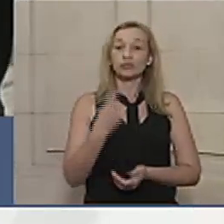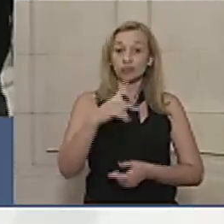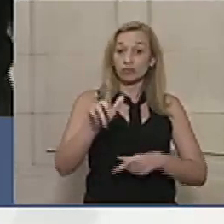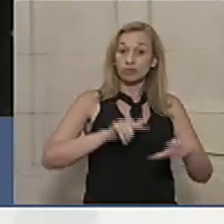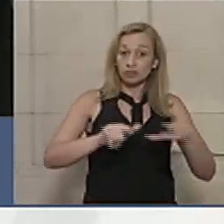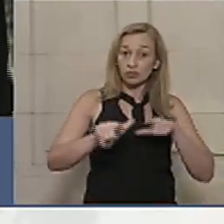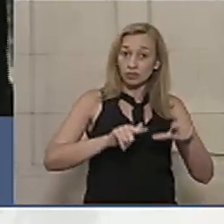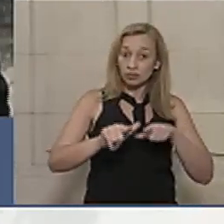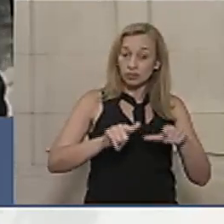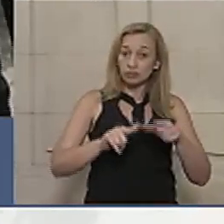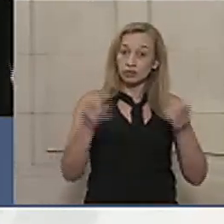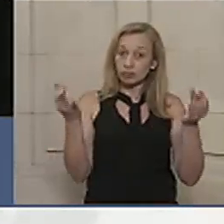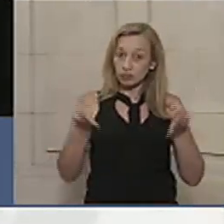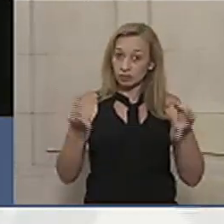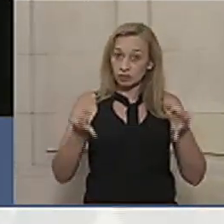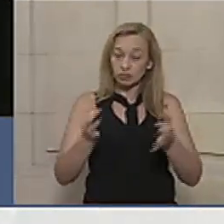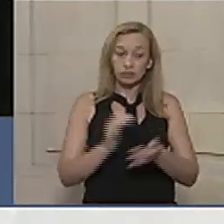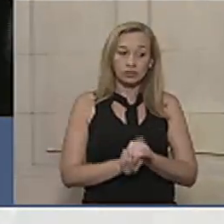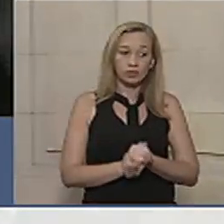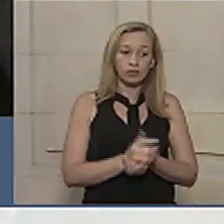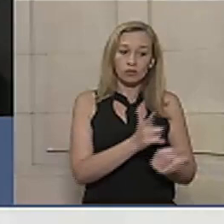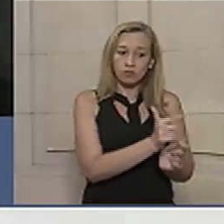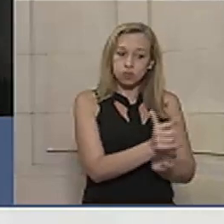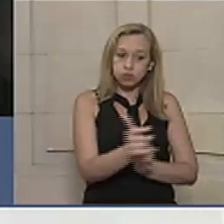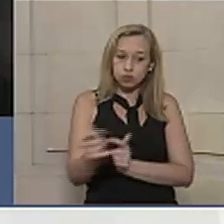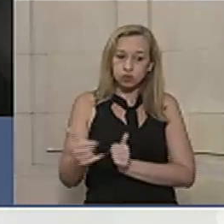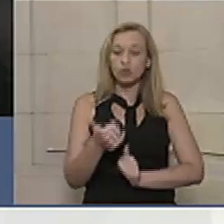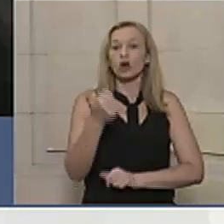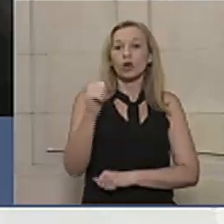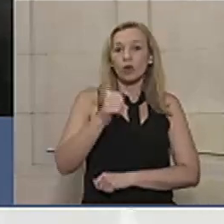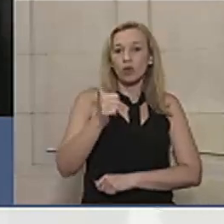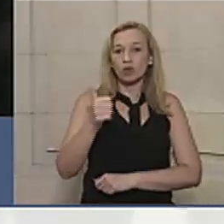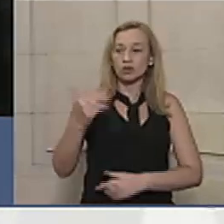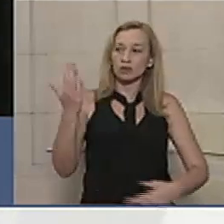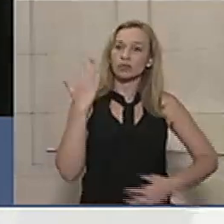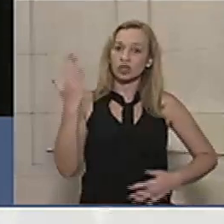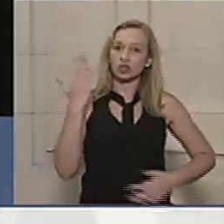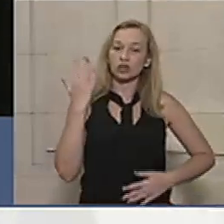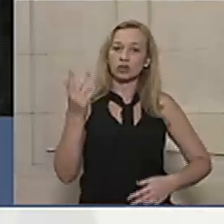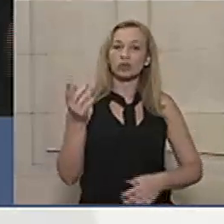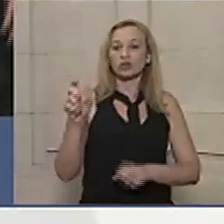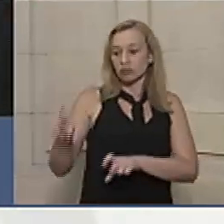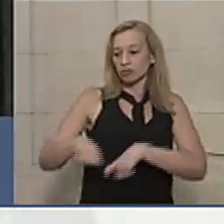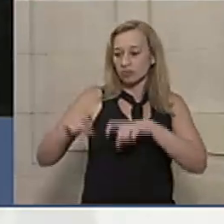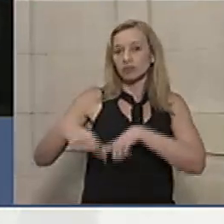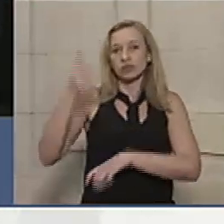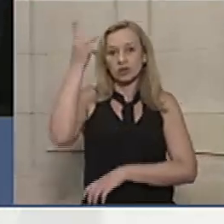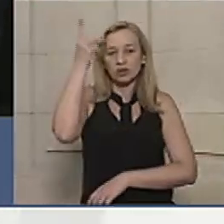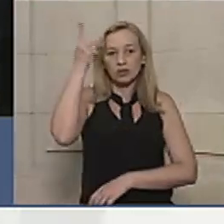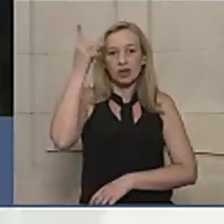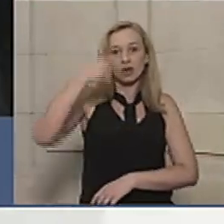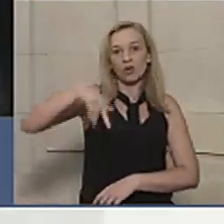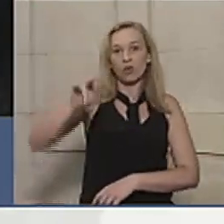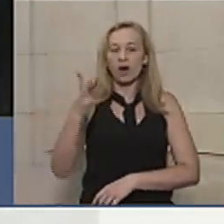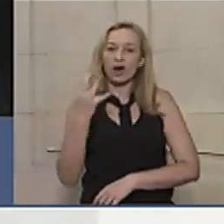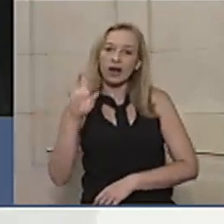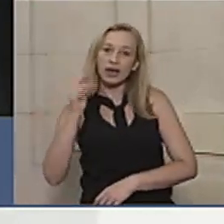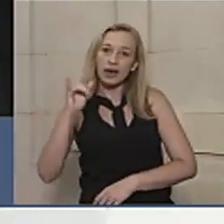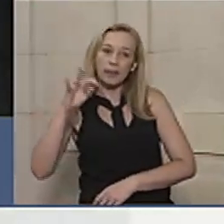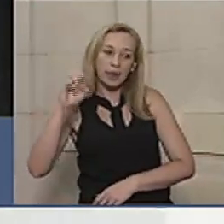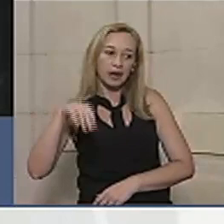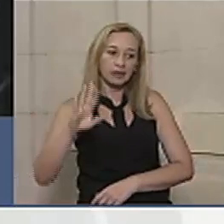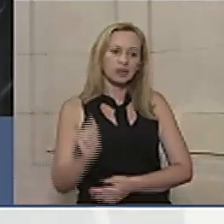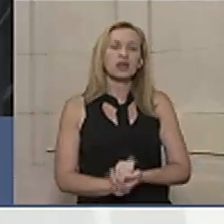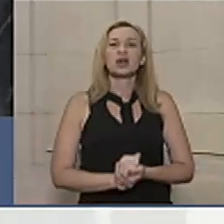defesa, trucidaram 11 bandidos no interior de São Paulo, em Guararema. Bandidos que, aliados